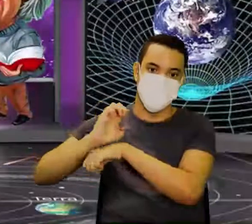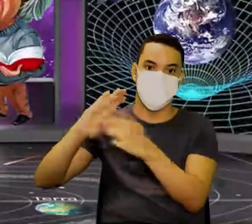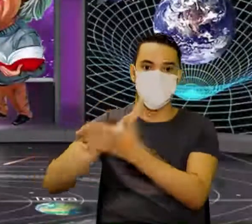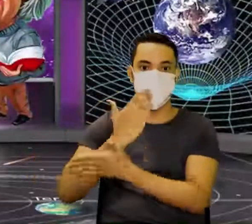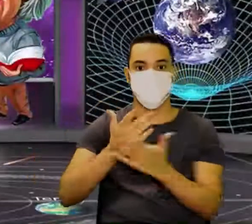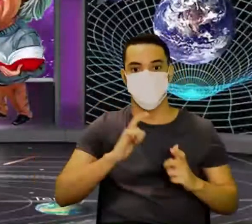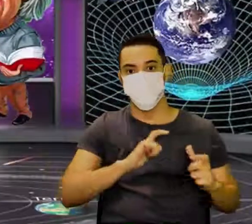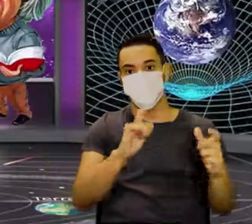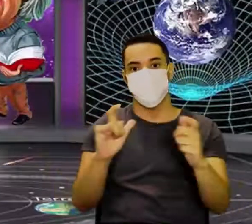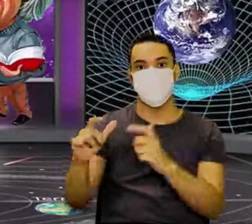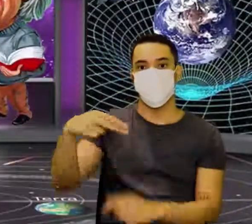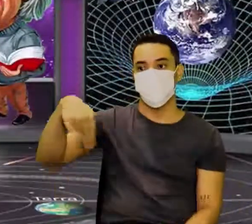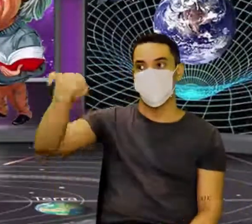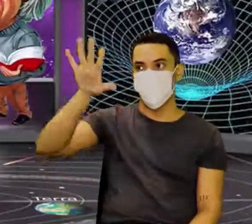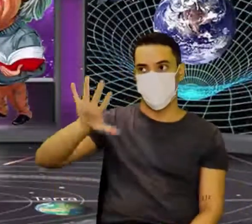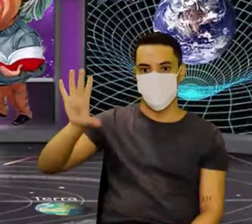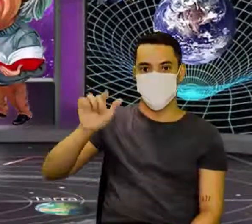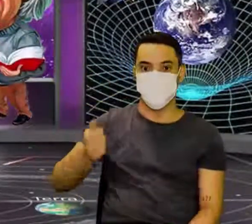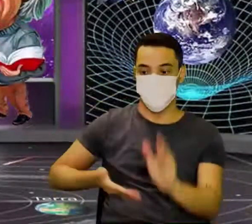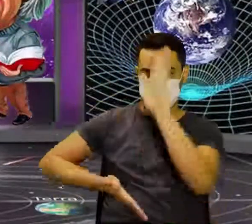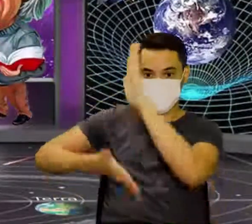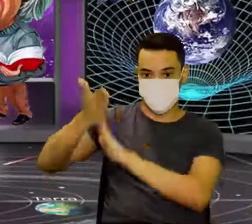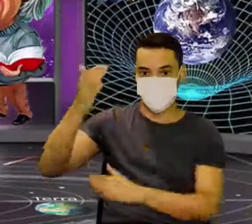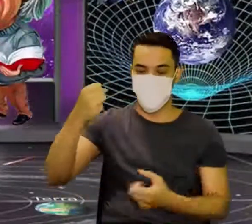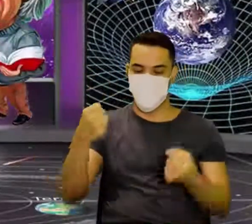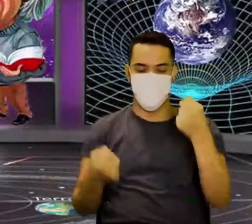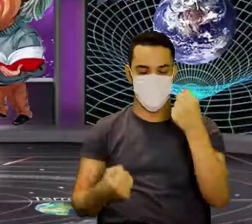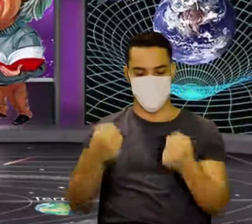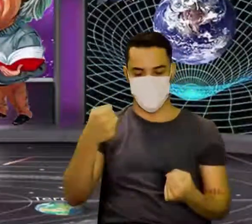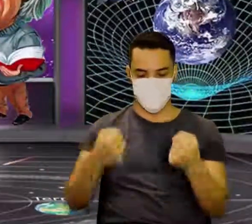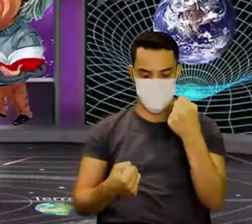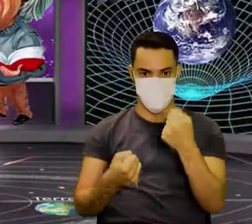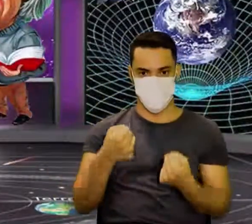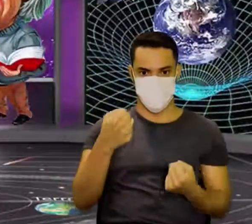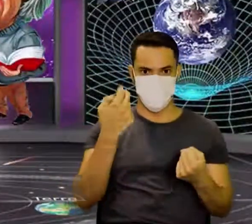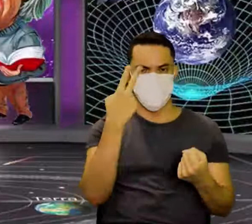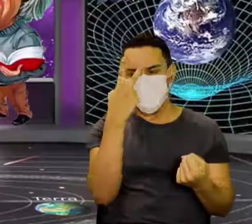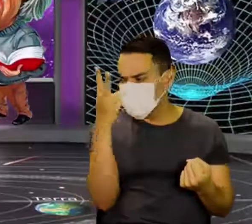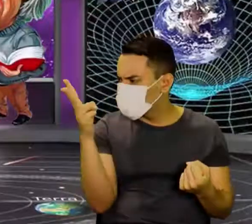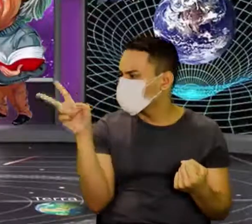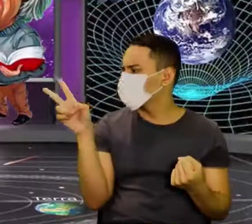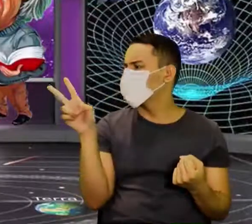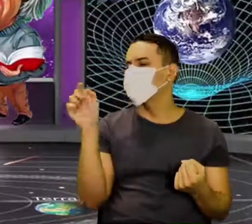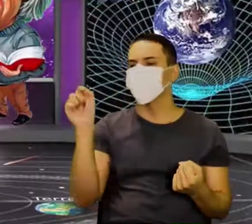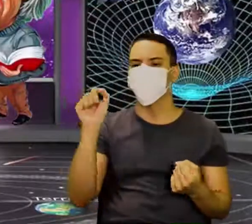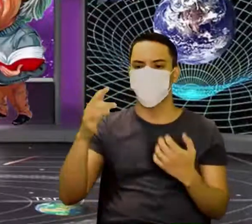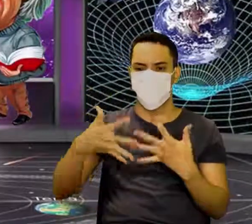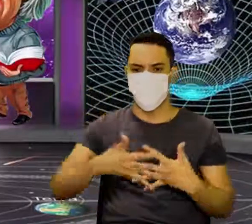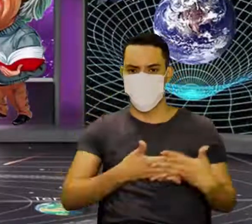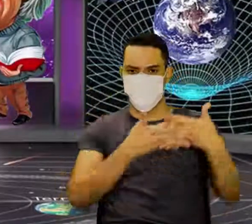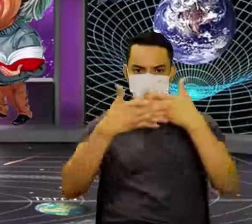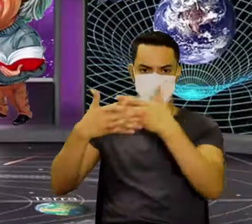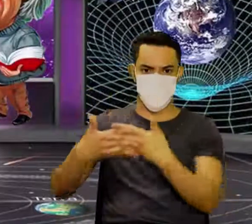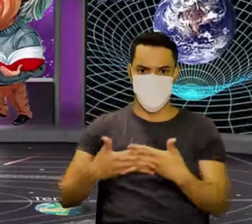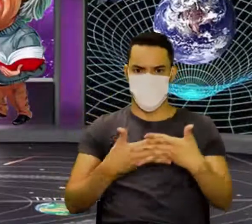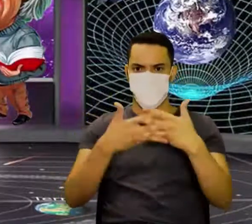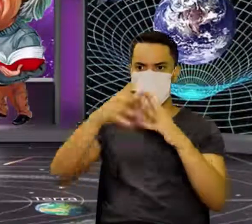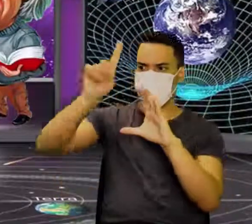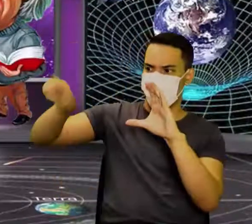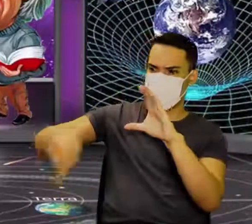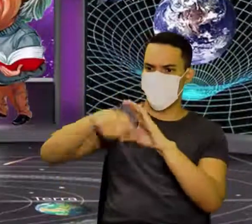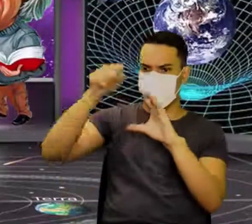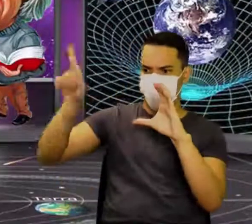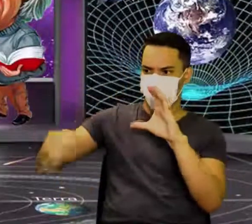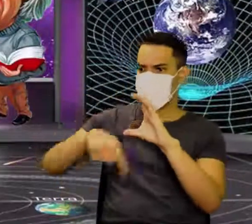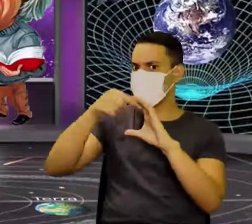locais do Nordeste, uma vez eu estava viajando de carro e eu vi passando um caminhão com uma turbina enorme. Pessoal,